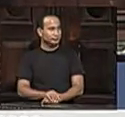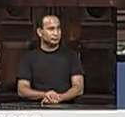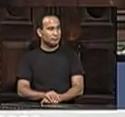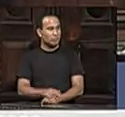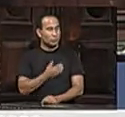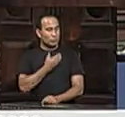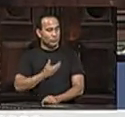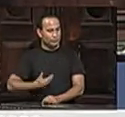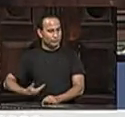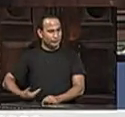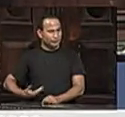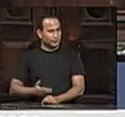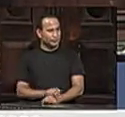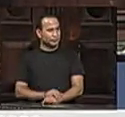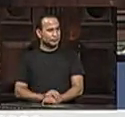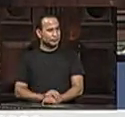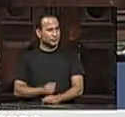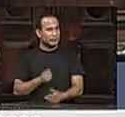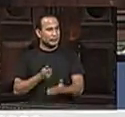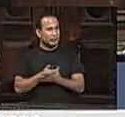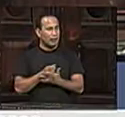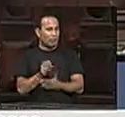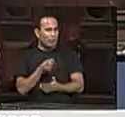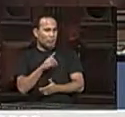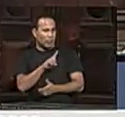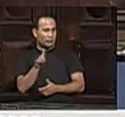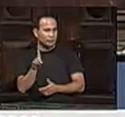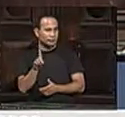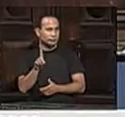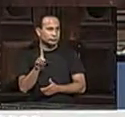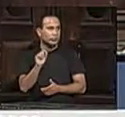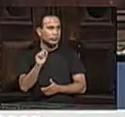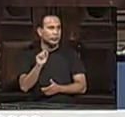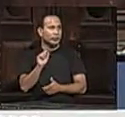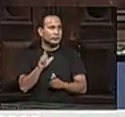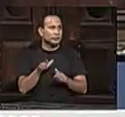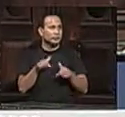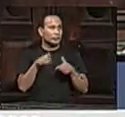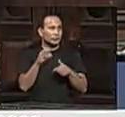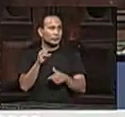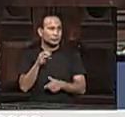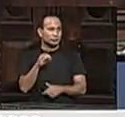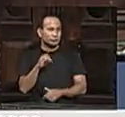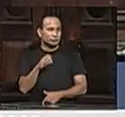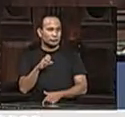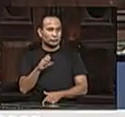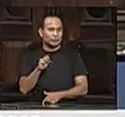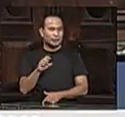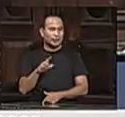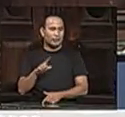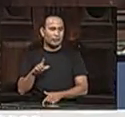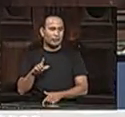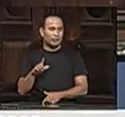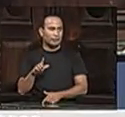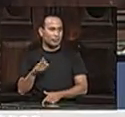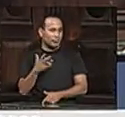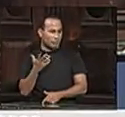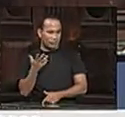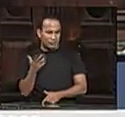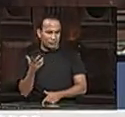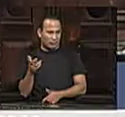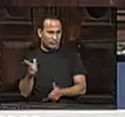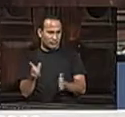do governo de aplicar ou não. É o dispositivo constitucional. Não cabe ao